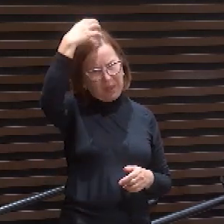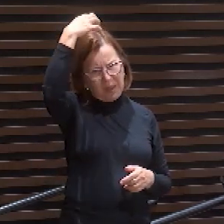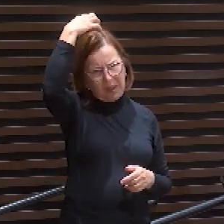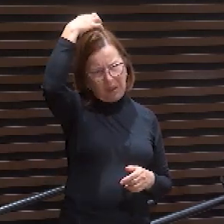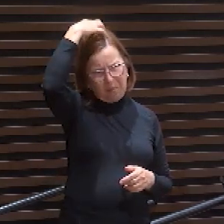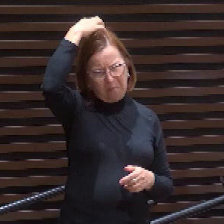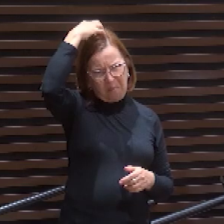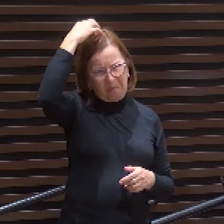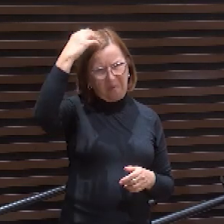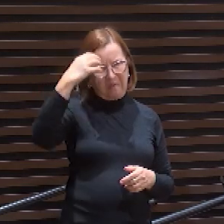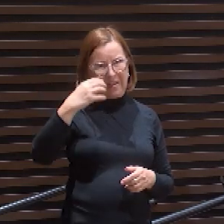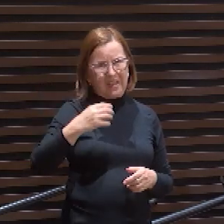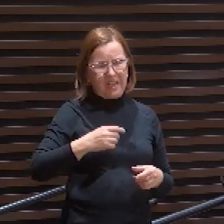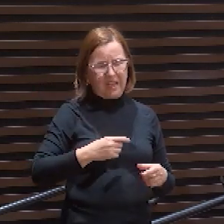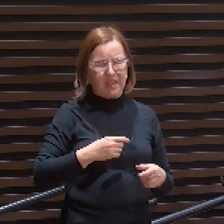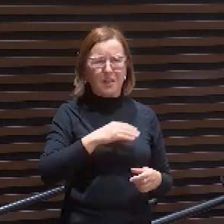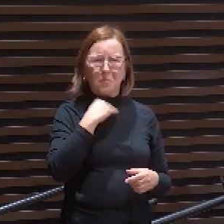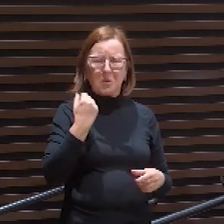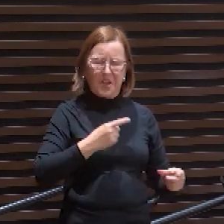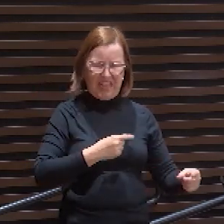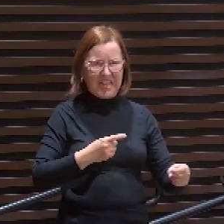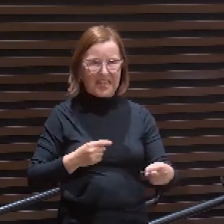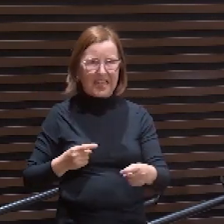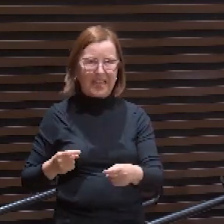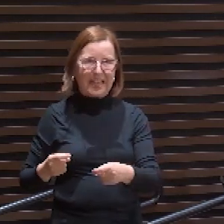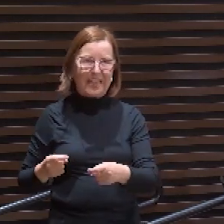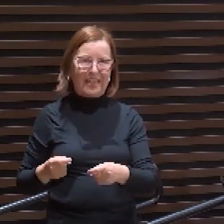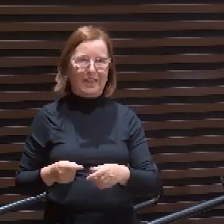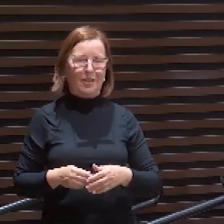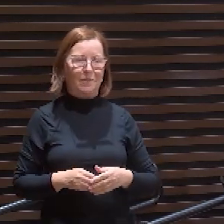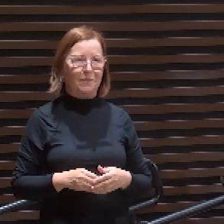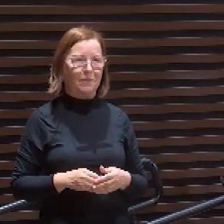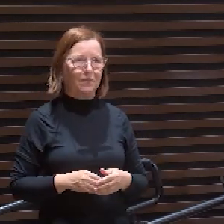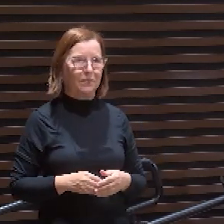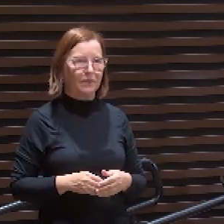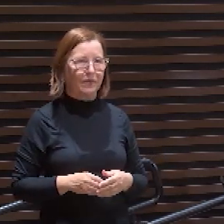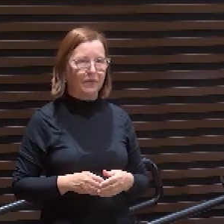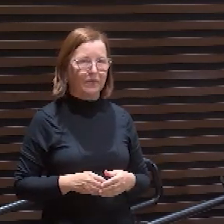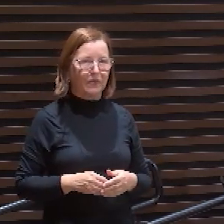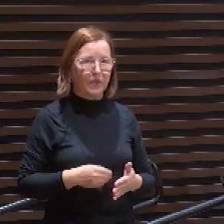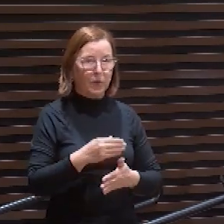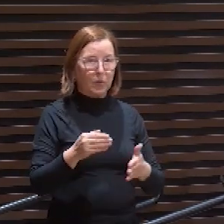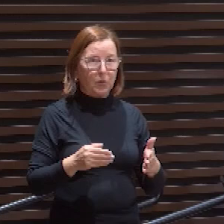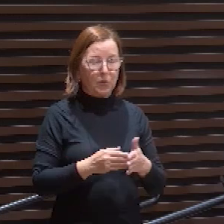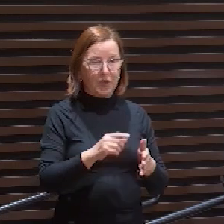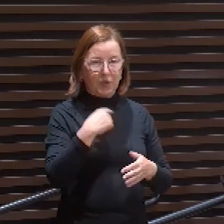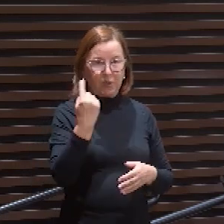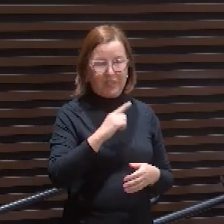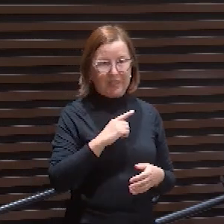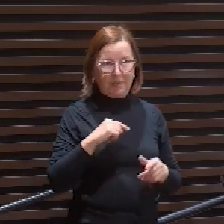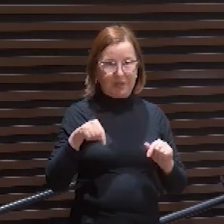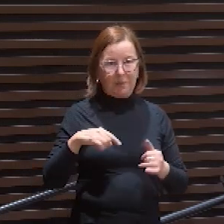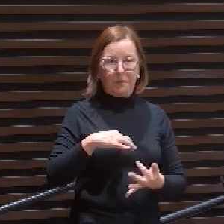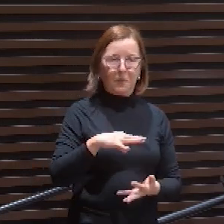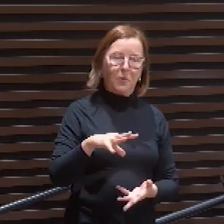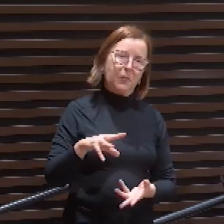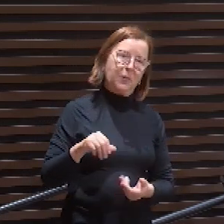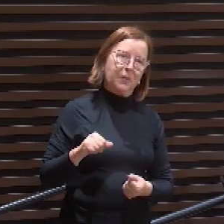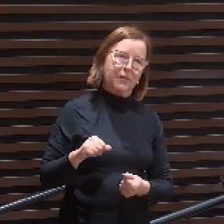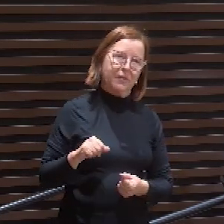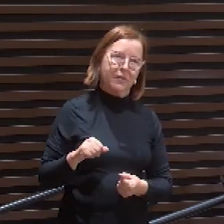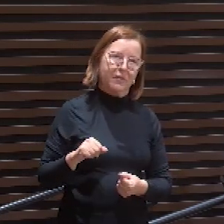dados a Abraão. Os despojos. Tudo que nós temos neste mundo aqui,